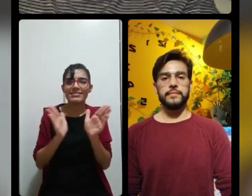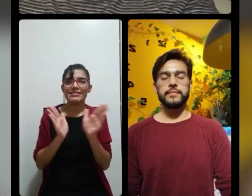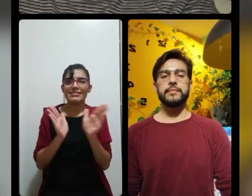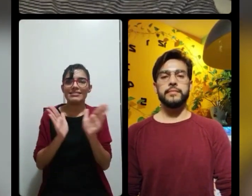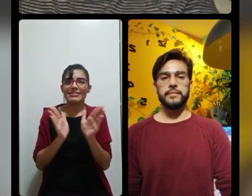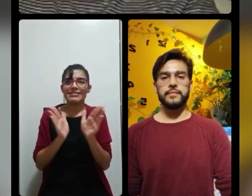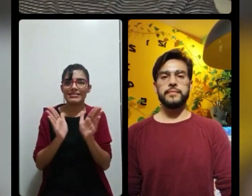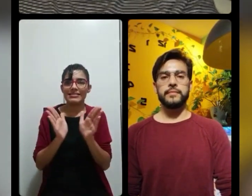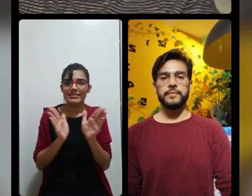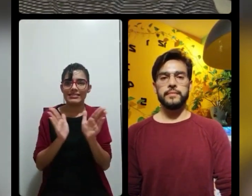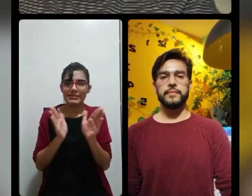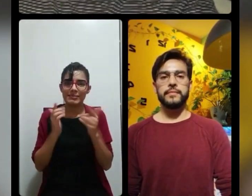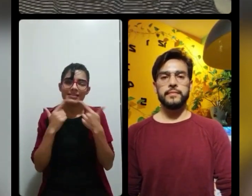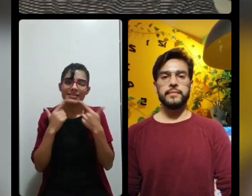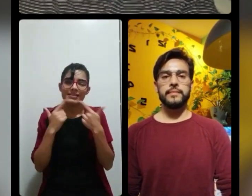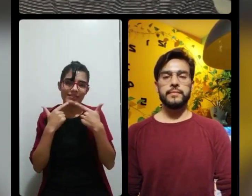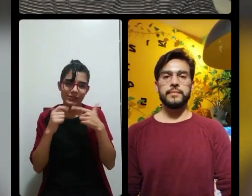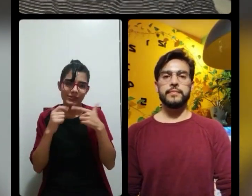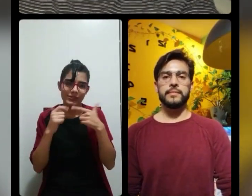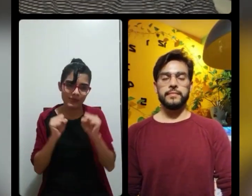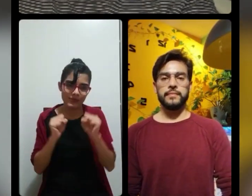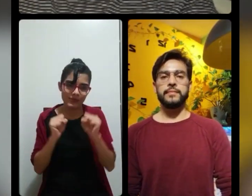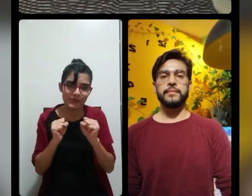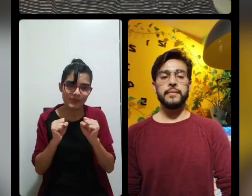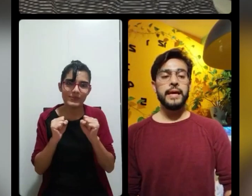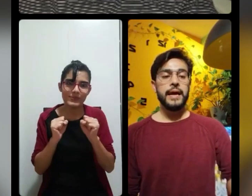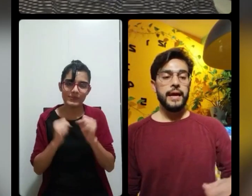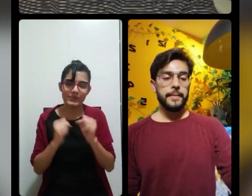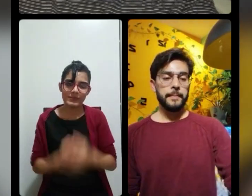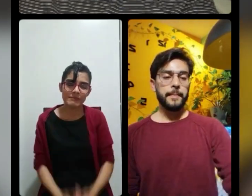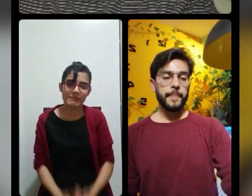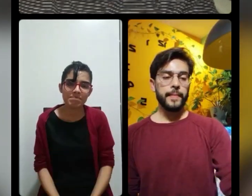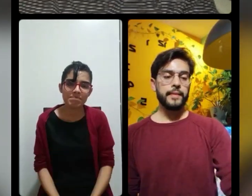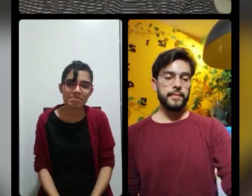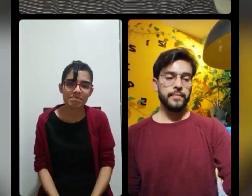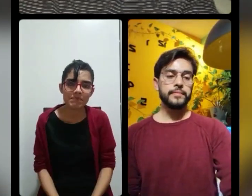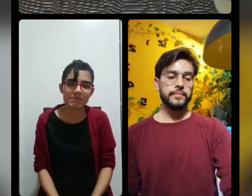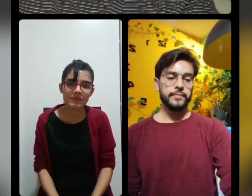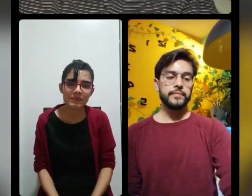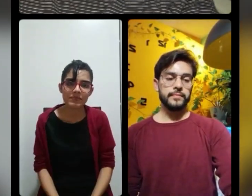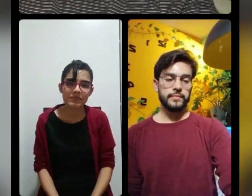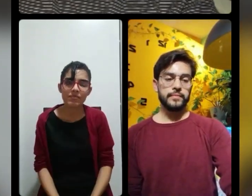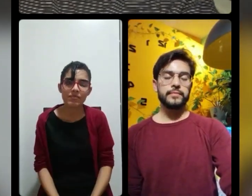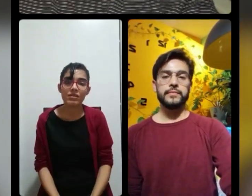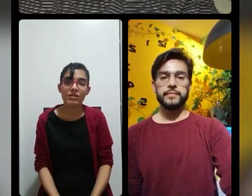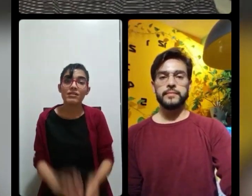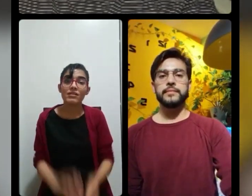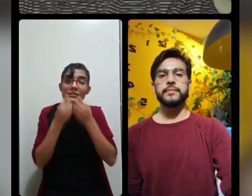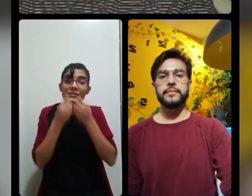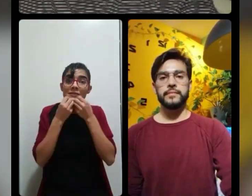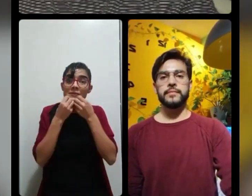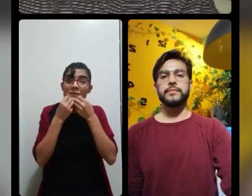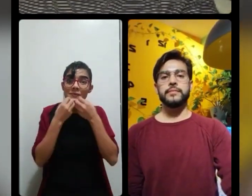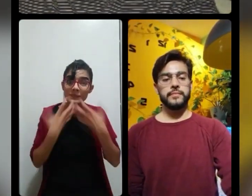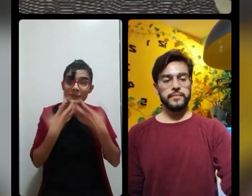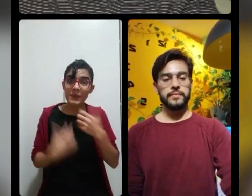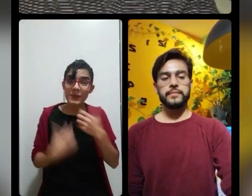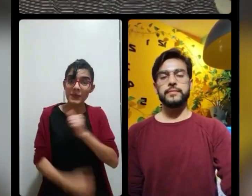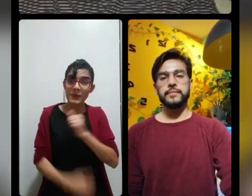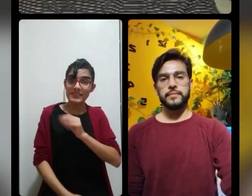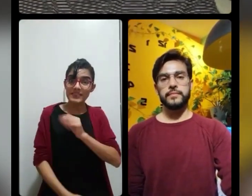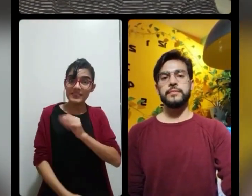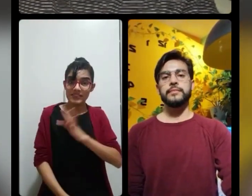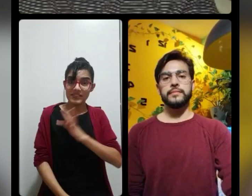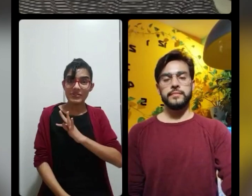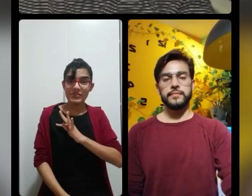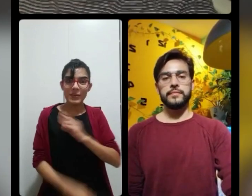que seja no Anísio Teixeira, né? Um ícone da educação brasileira, um dos maiores nomes da educação